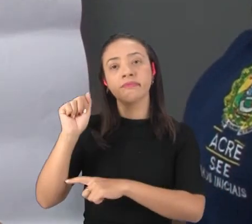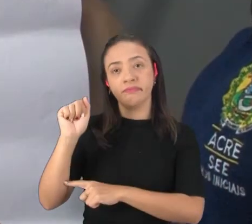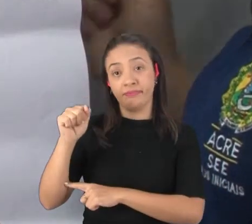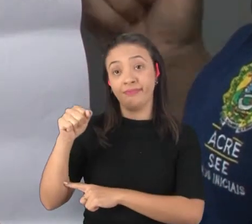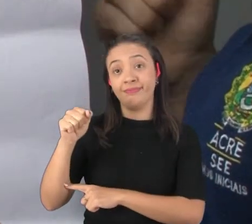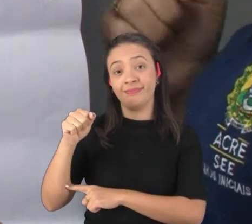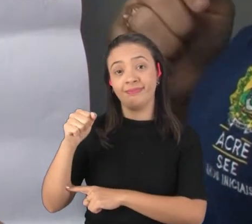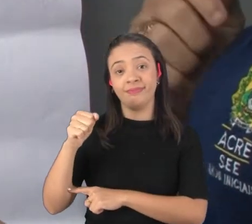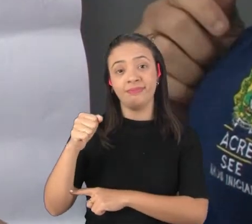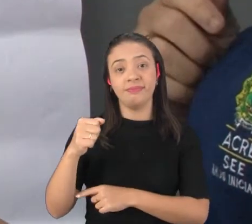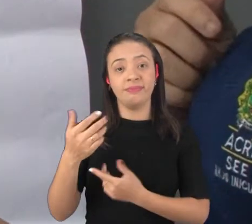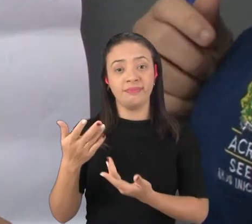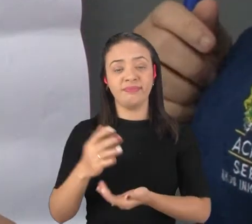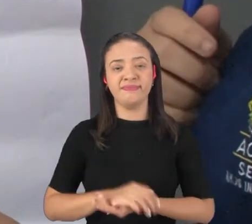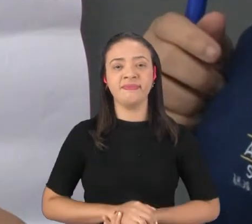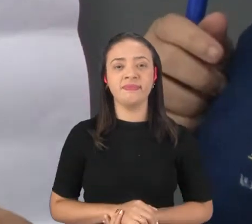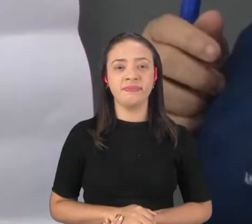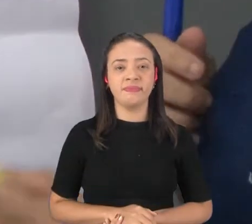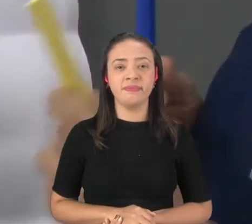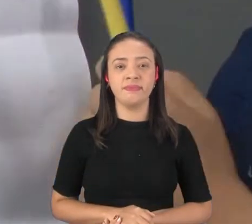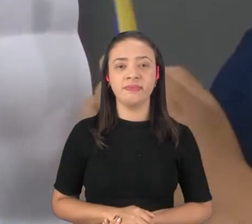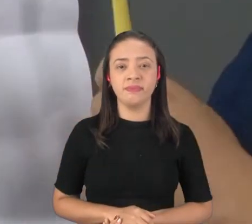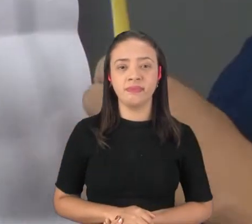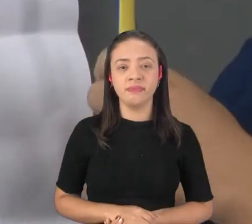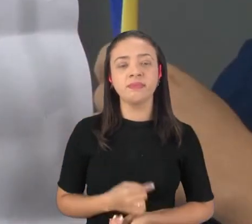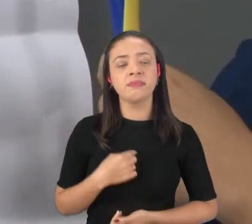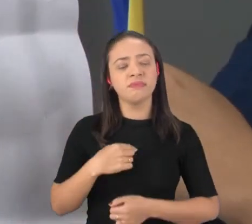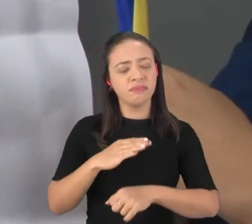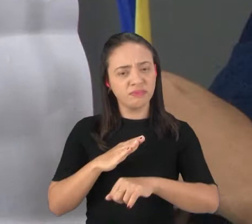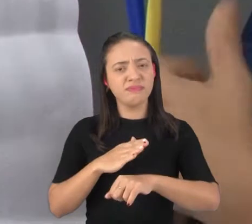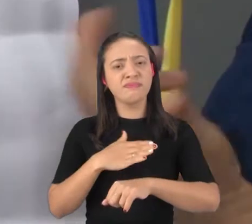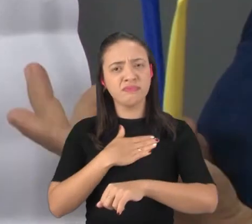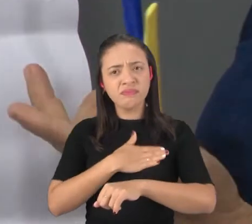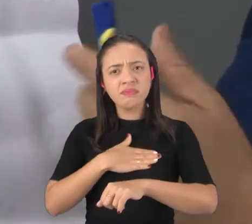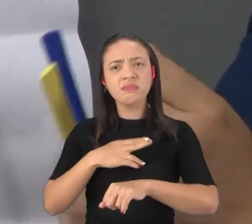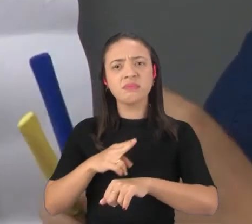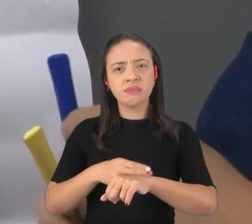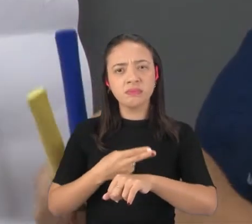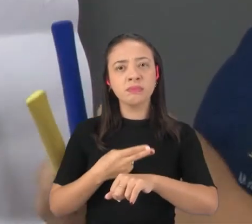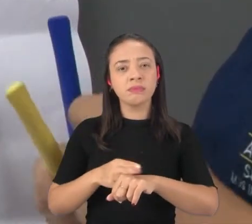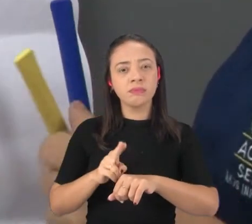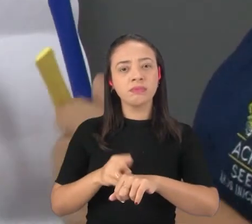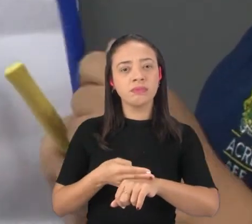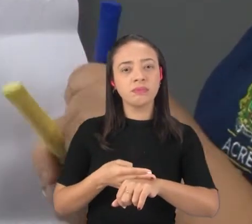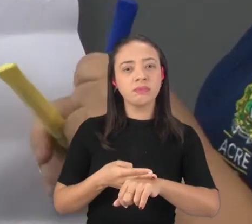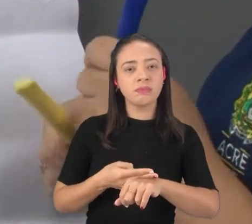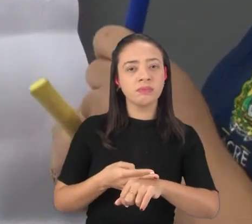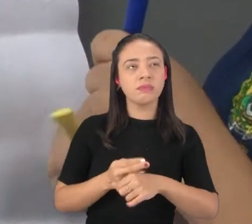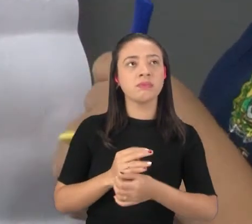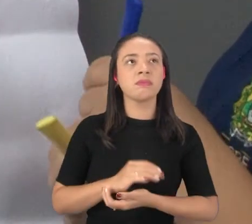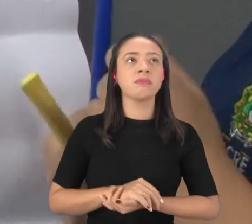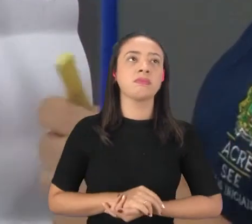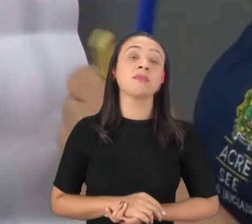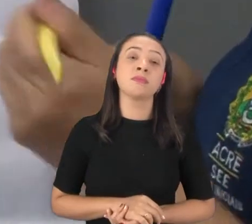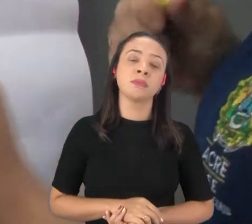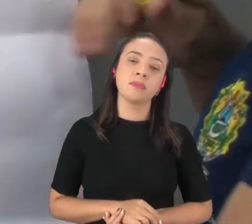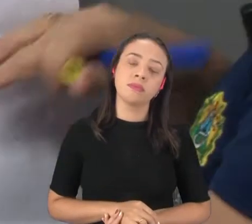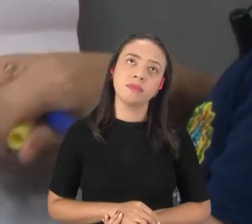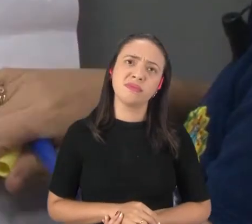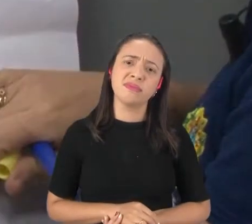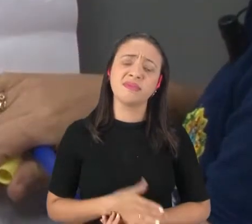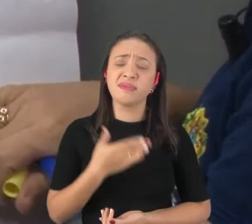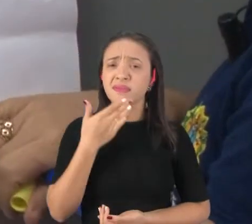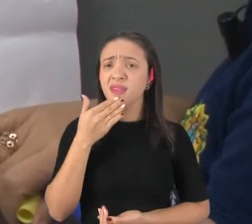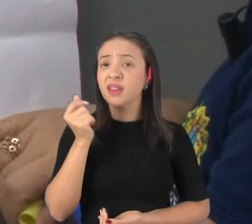né? Ok? Eu gosto de chocolate. Essa é uma pergunta também, né? Mas o mais adequado